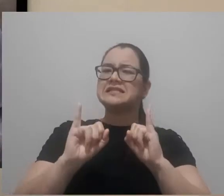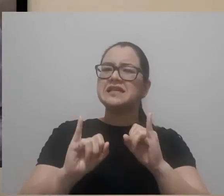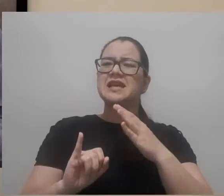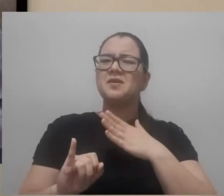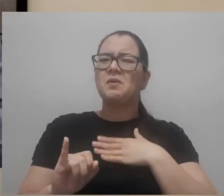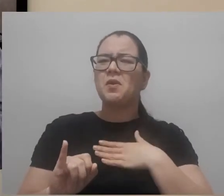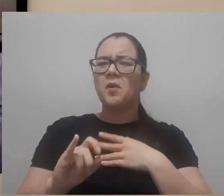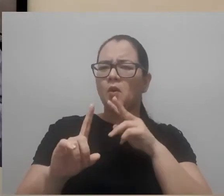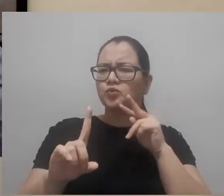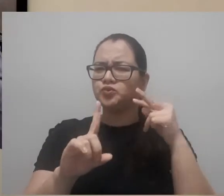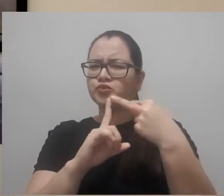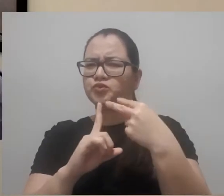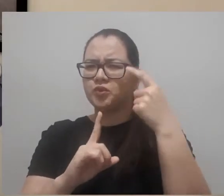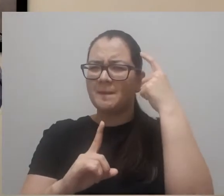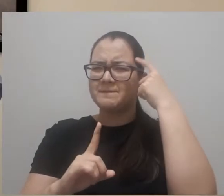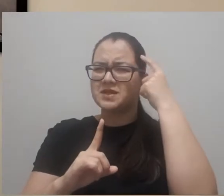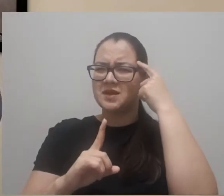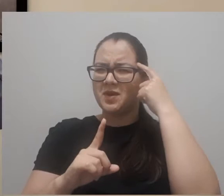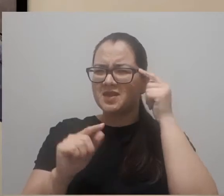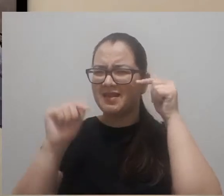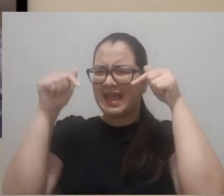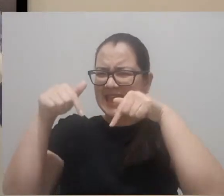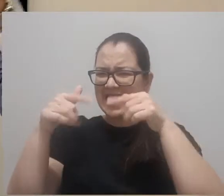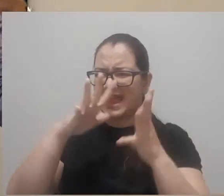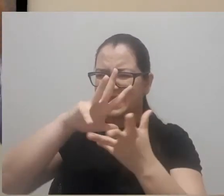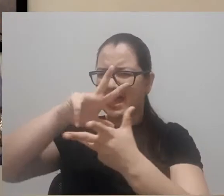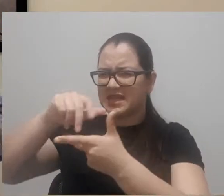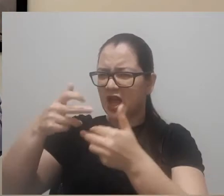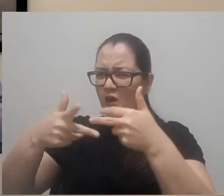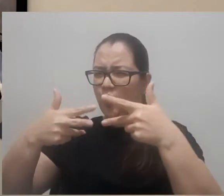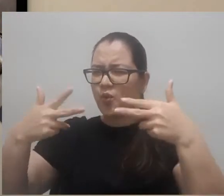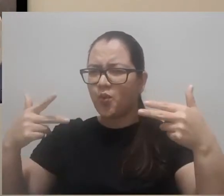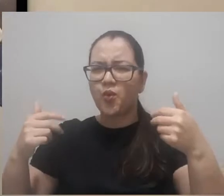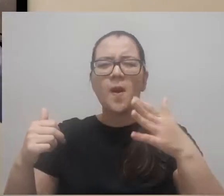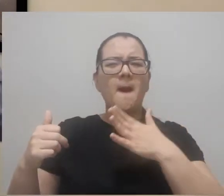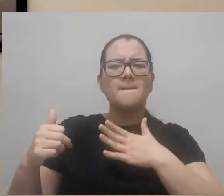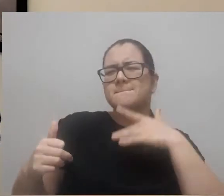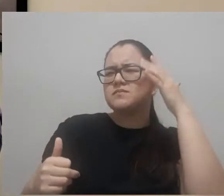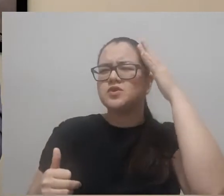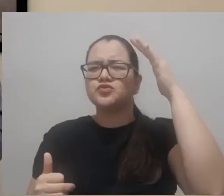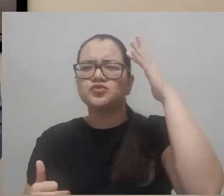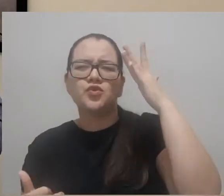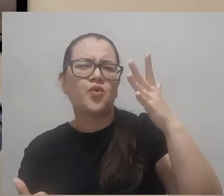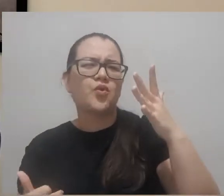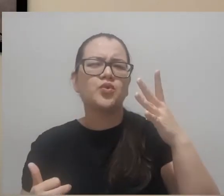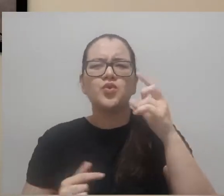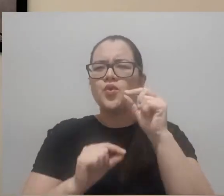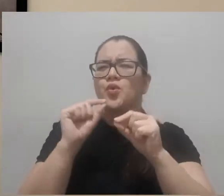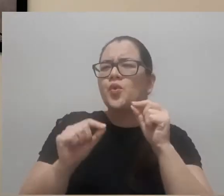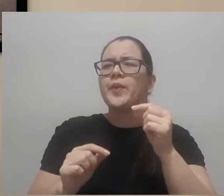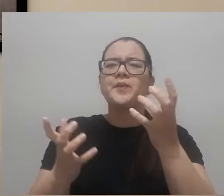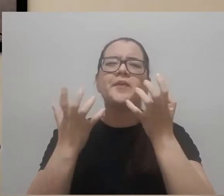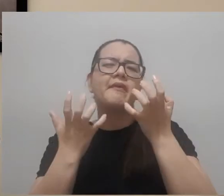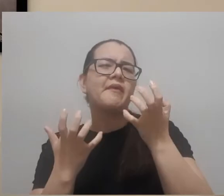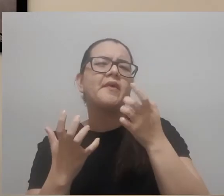material, o que eu sonho, o que eu penso, o que eu ganho, o que eu quero, o que eu desejo, isso aí vai determinar a minha vida. Então é isso que